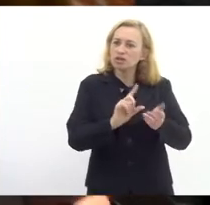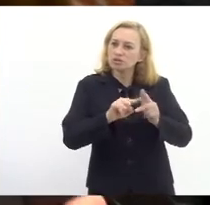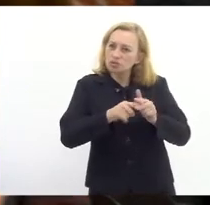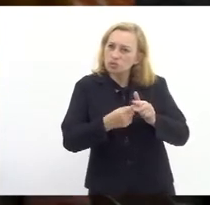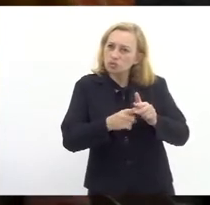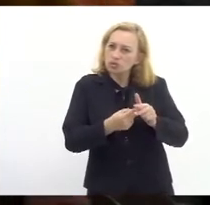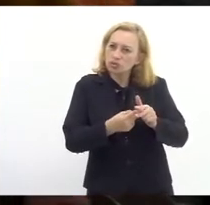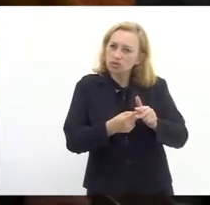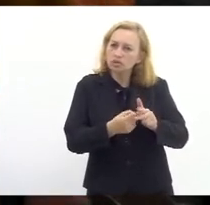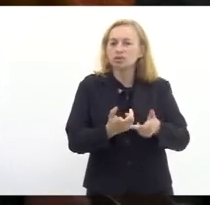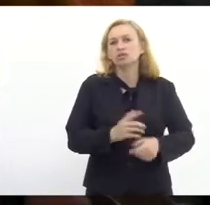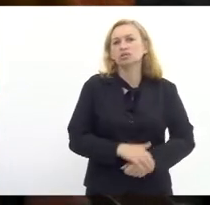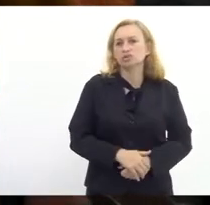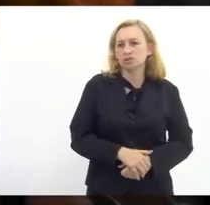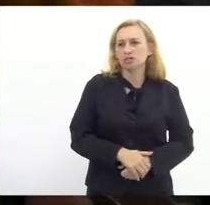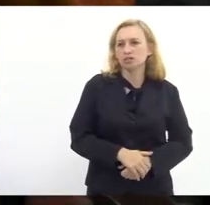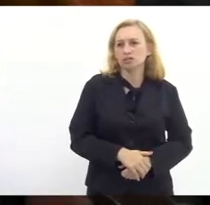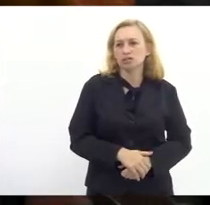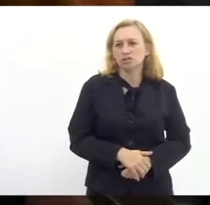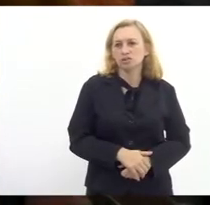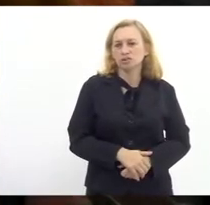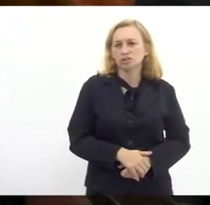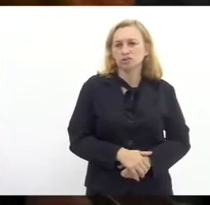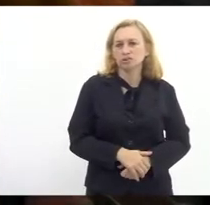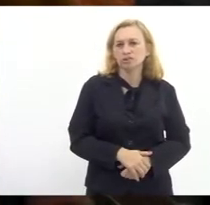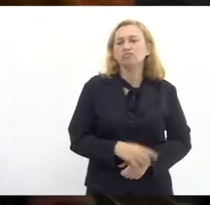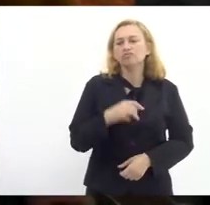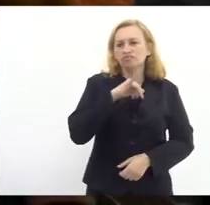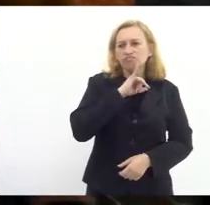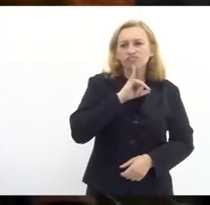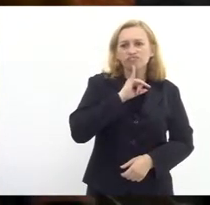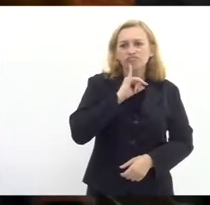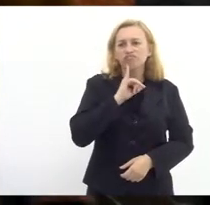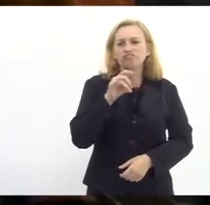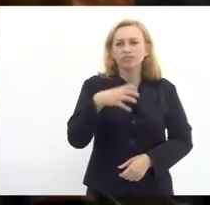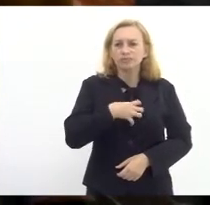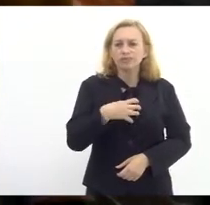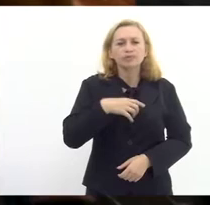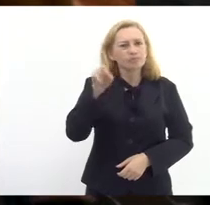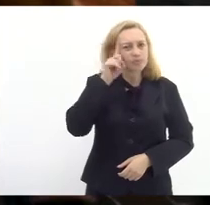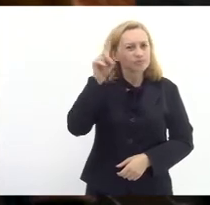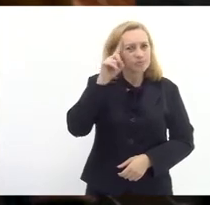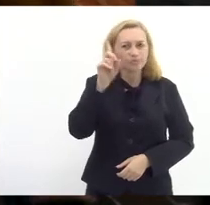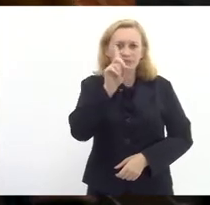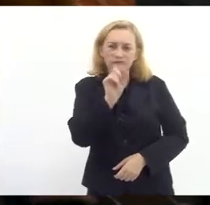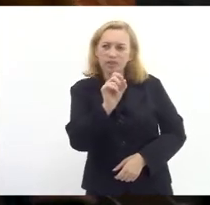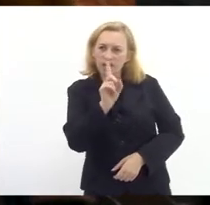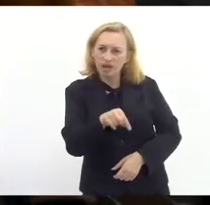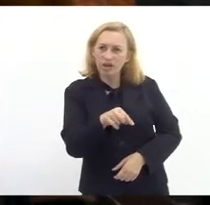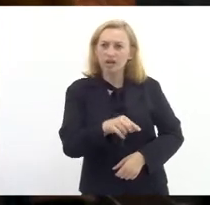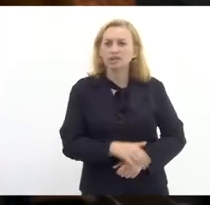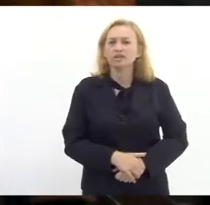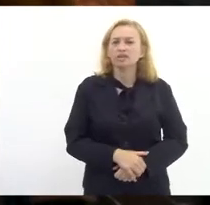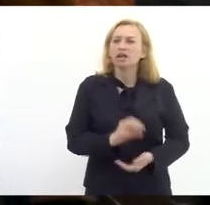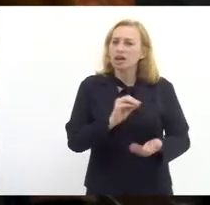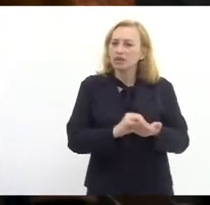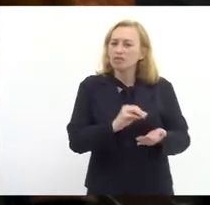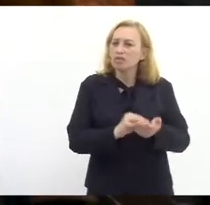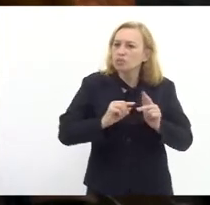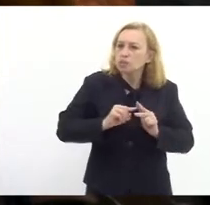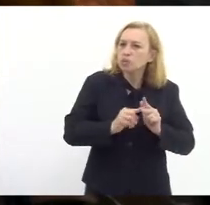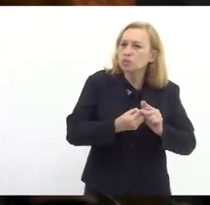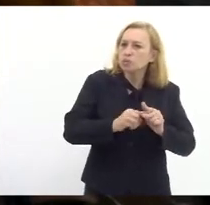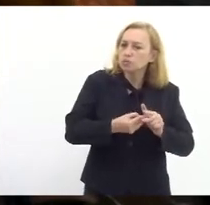e as consequências a gente, infelizmente, sente no dia a dia, que é a falta de